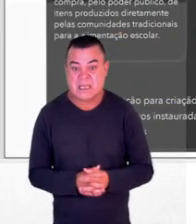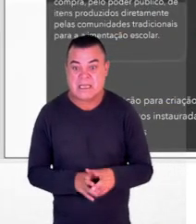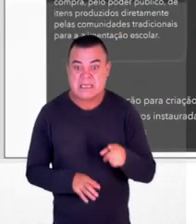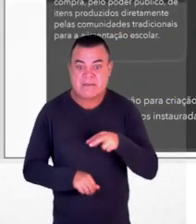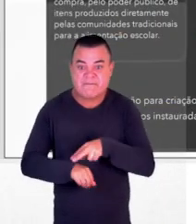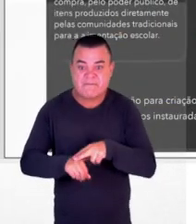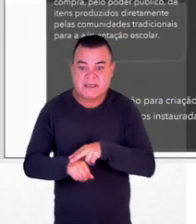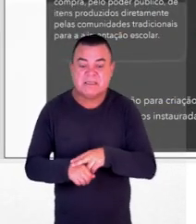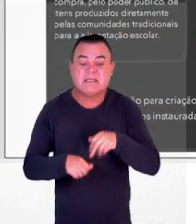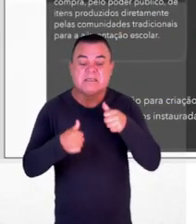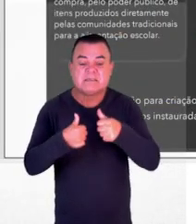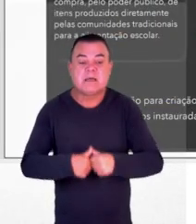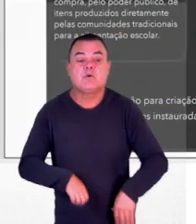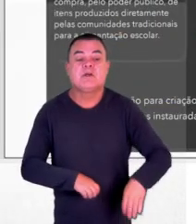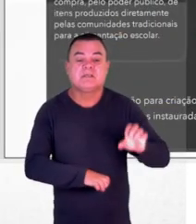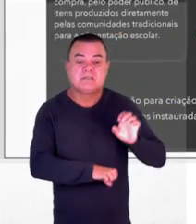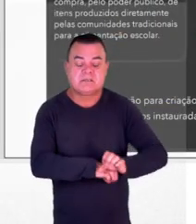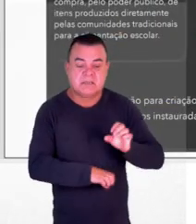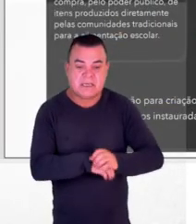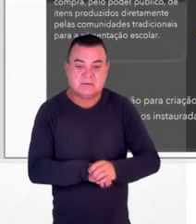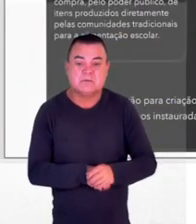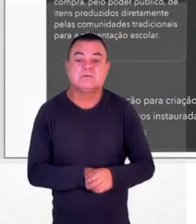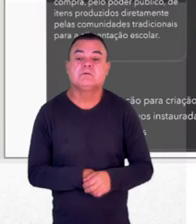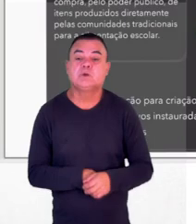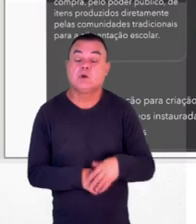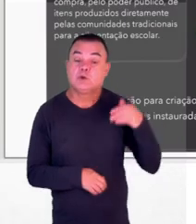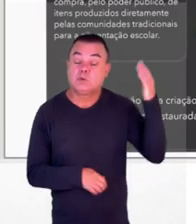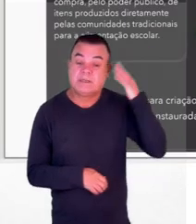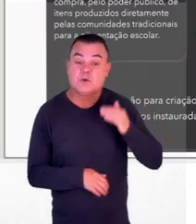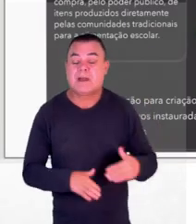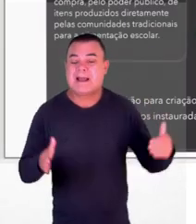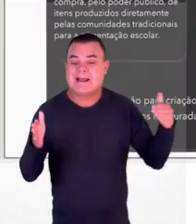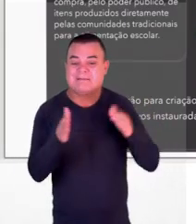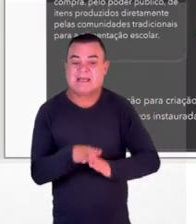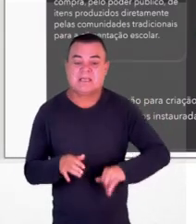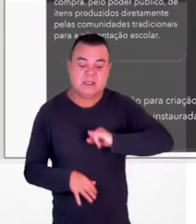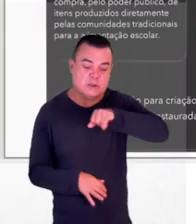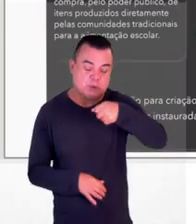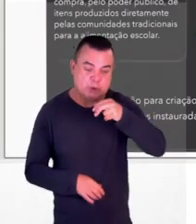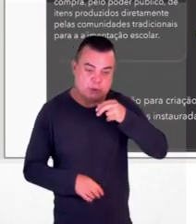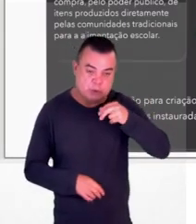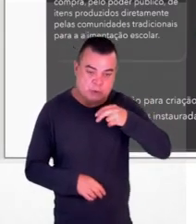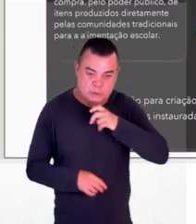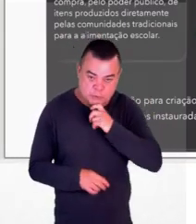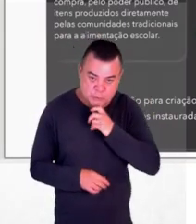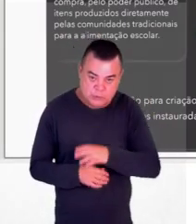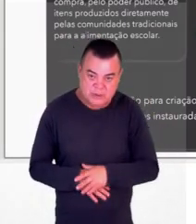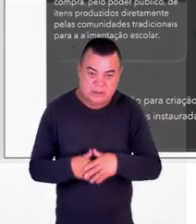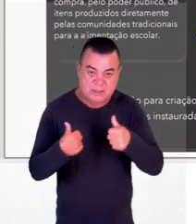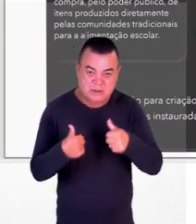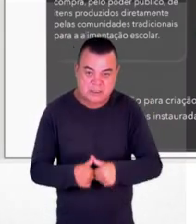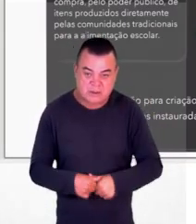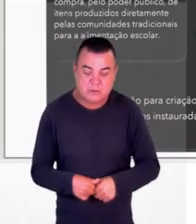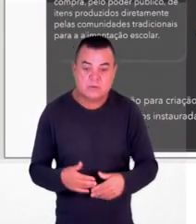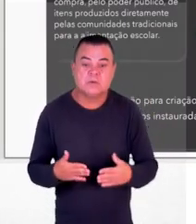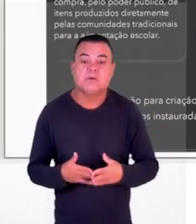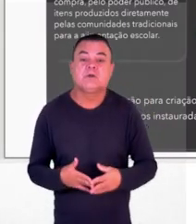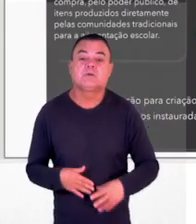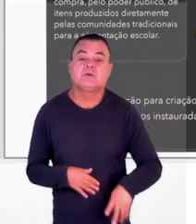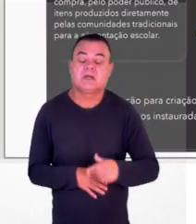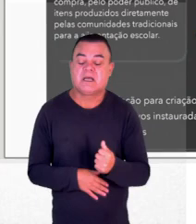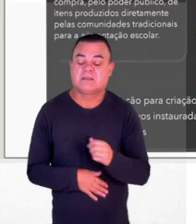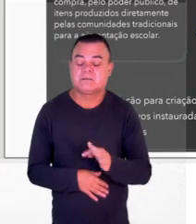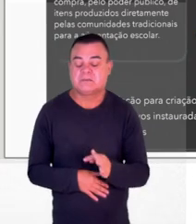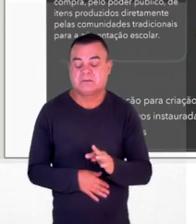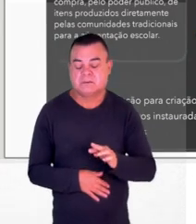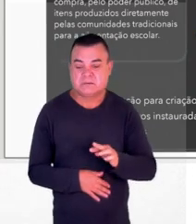os estados do Brasil até julho não sei se já avançou mais que já estão com comissões estaduais Catra poos instauradas